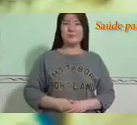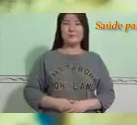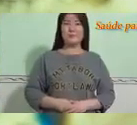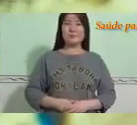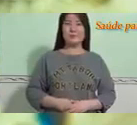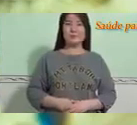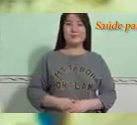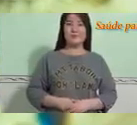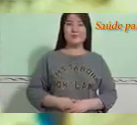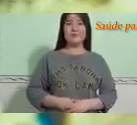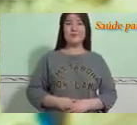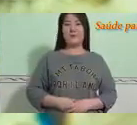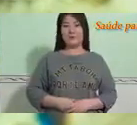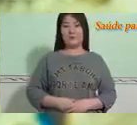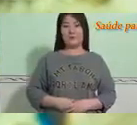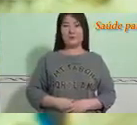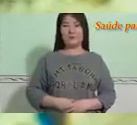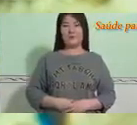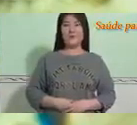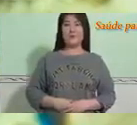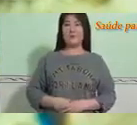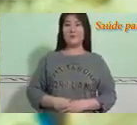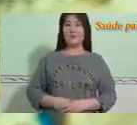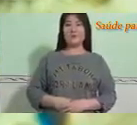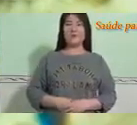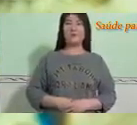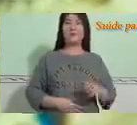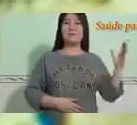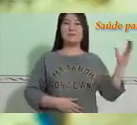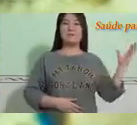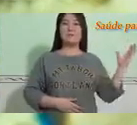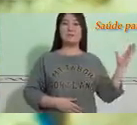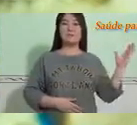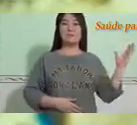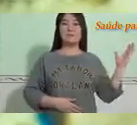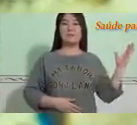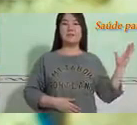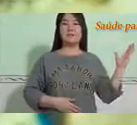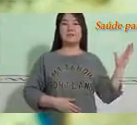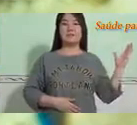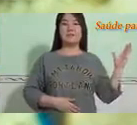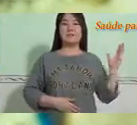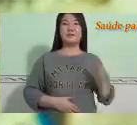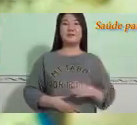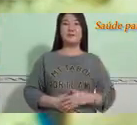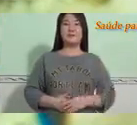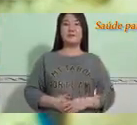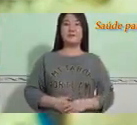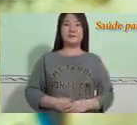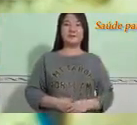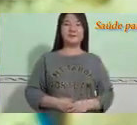PODSINTISTASLIGADOEO Laboratório Nacional de Nanotecnologia, localizado em Campinas, no estado de São Paulo,